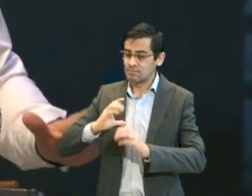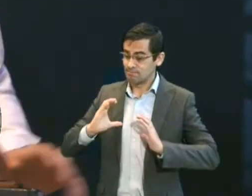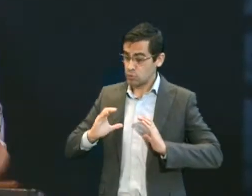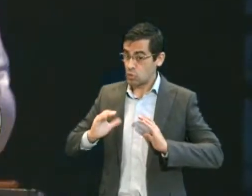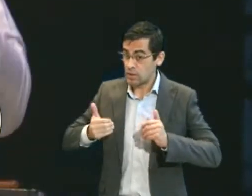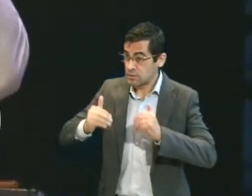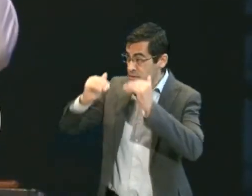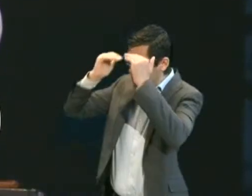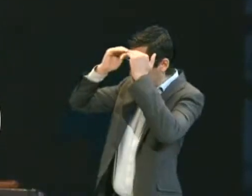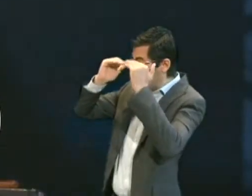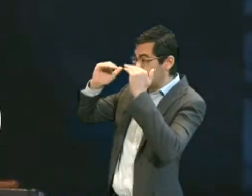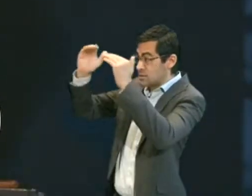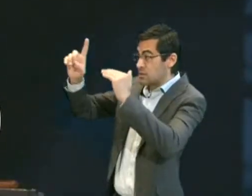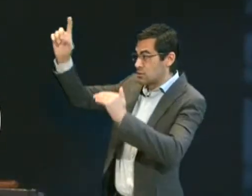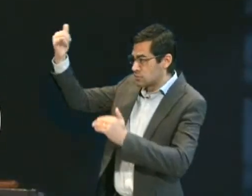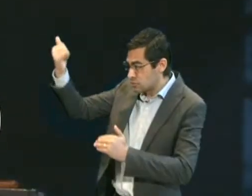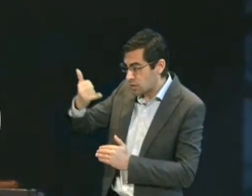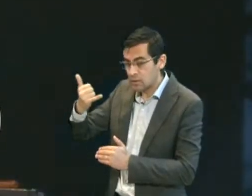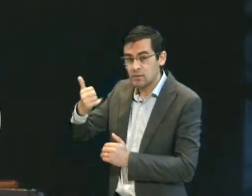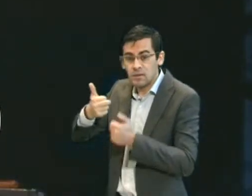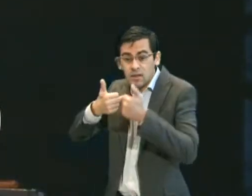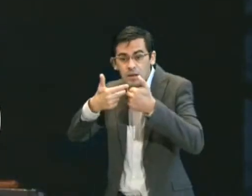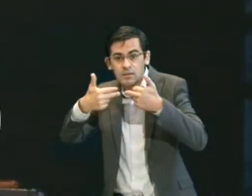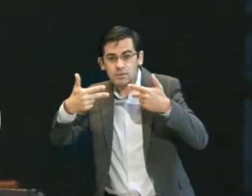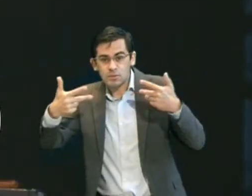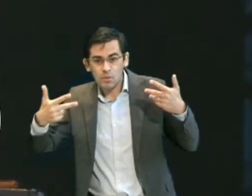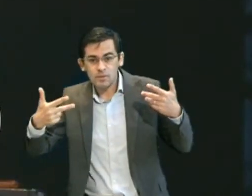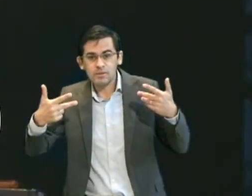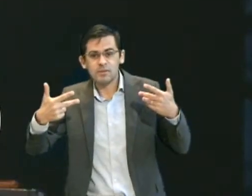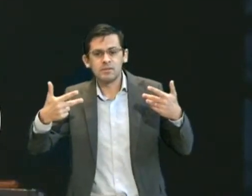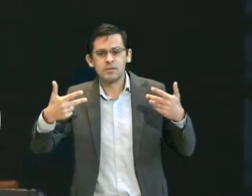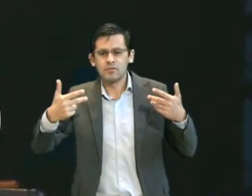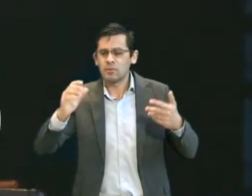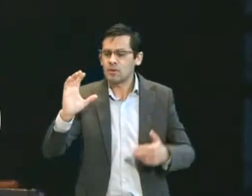Ele diz, as coisas vão se